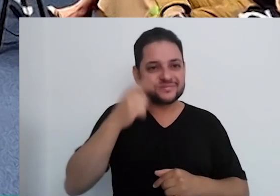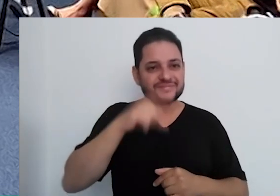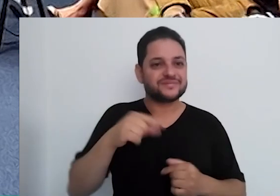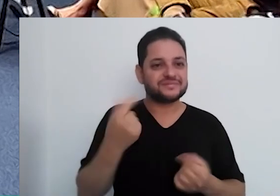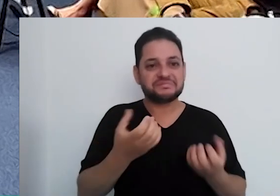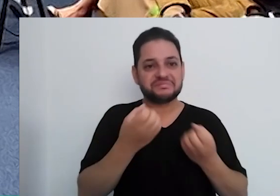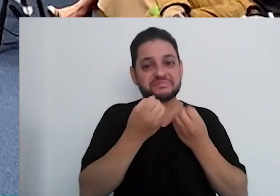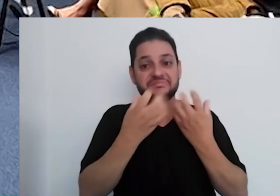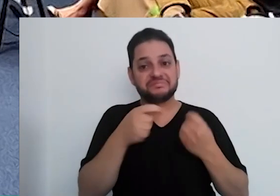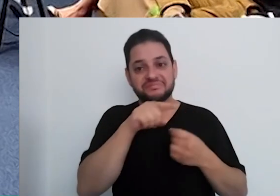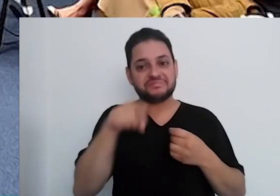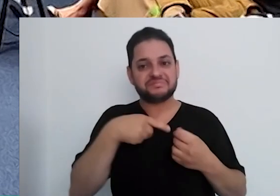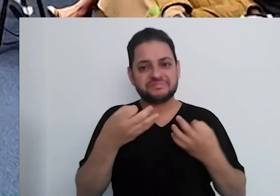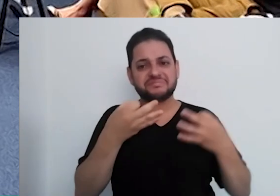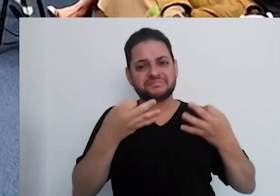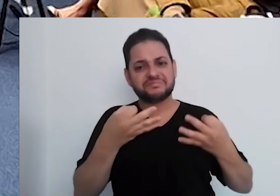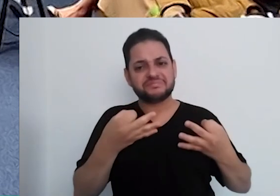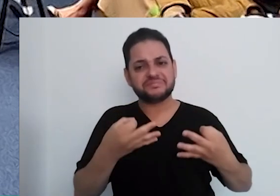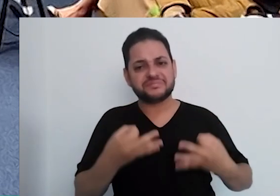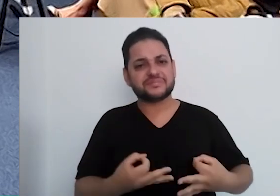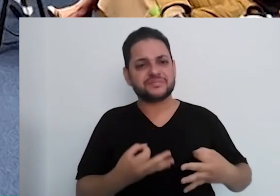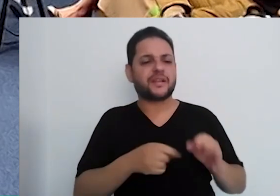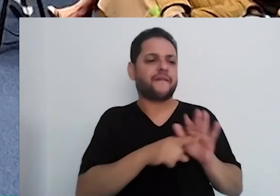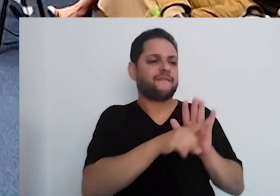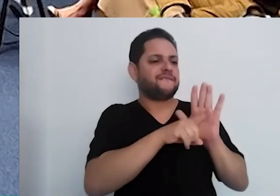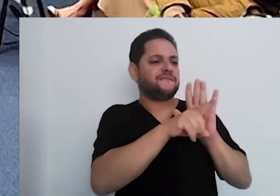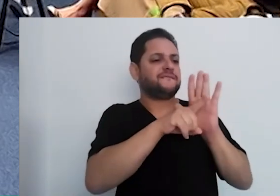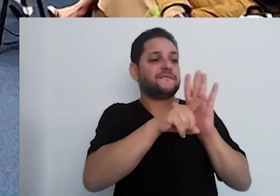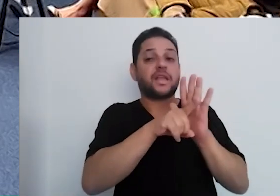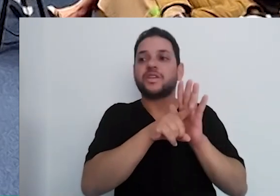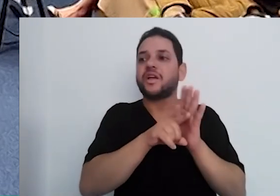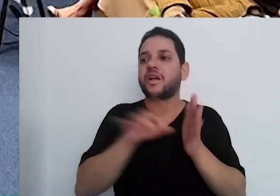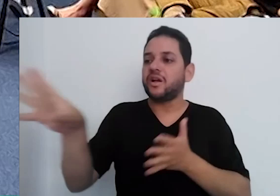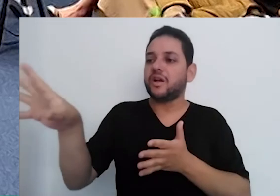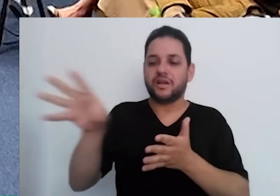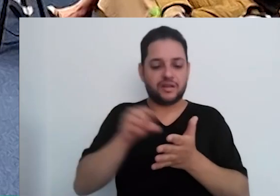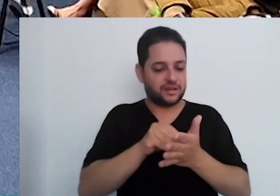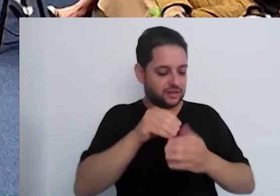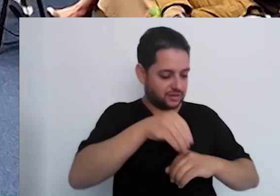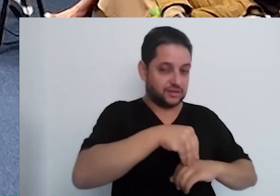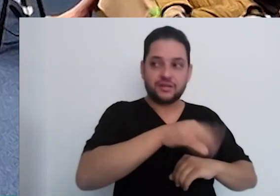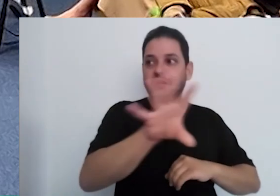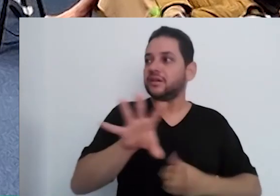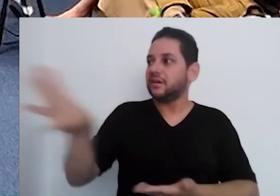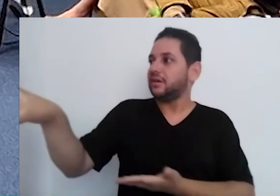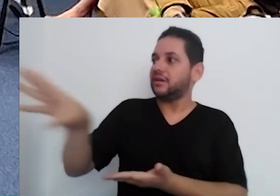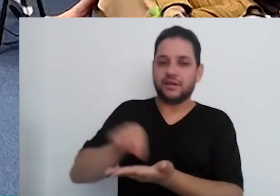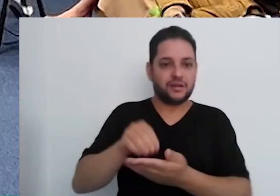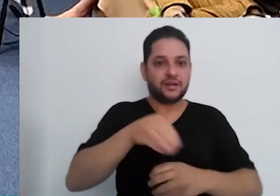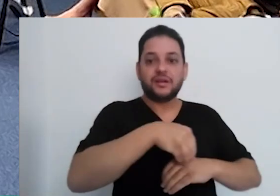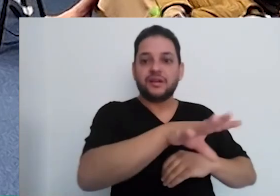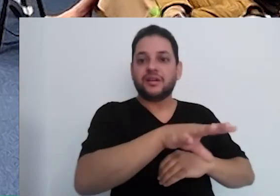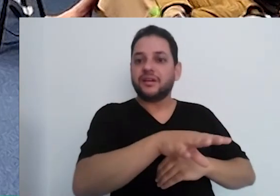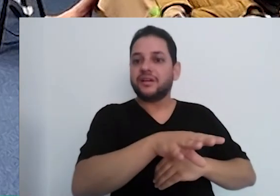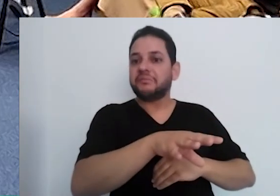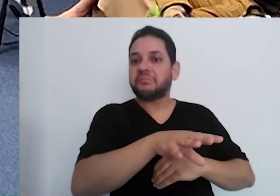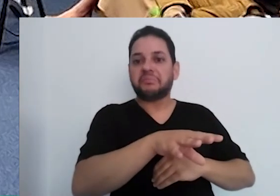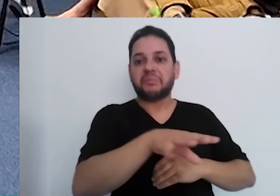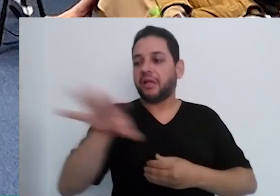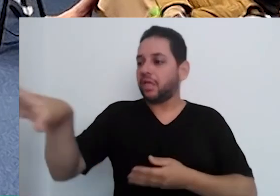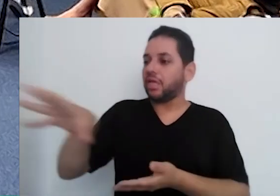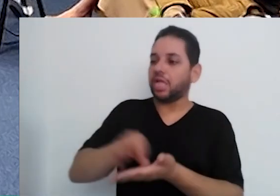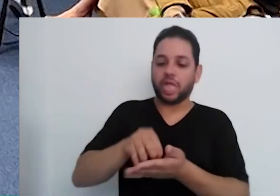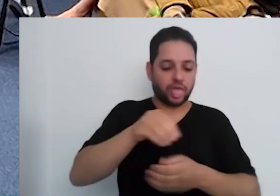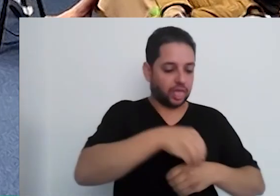honestidade assim né de ir realmente apurar e não reproduzir algo que eh seria fácil de reproduzir porque as coisas não